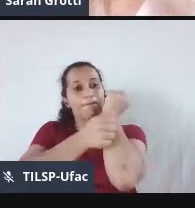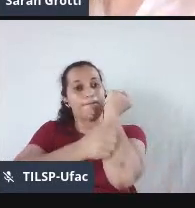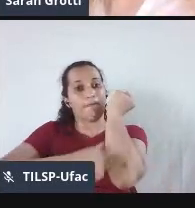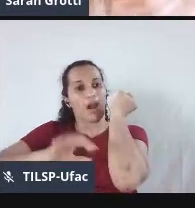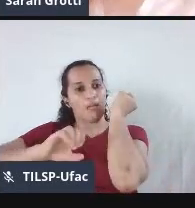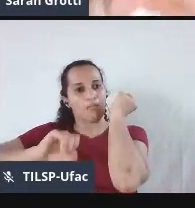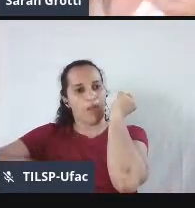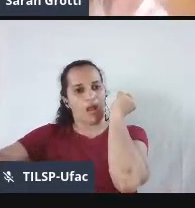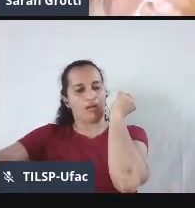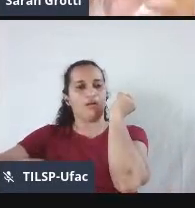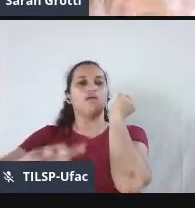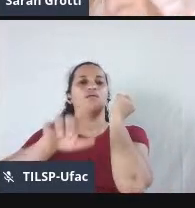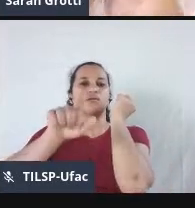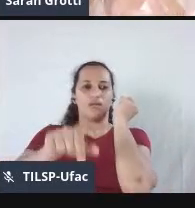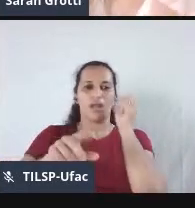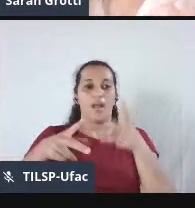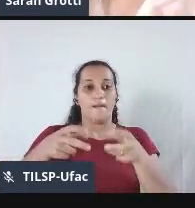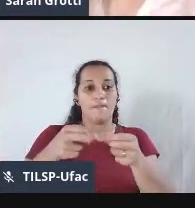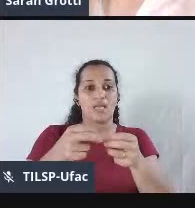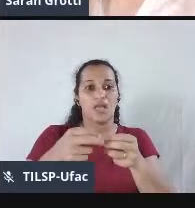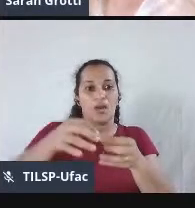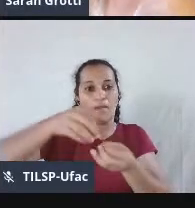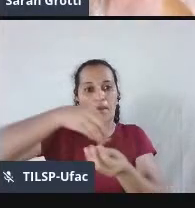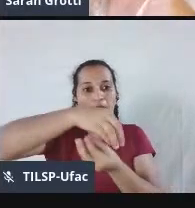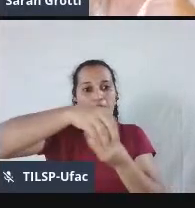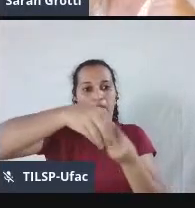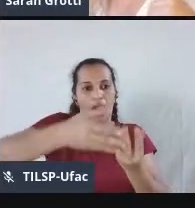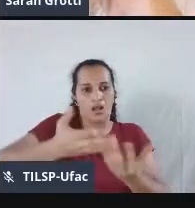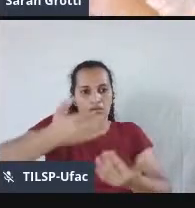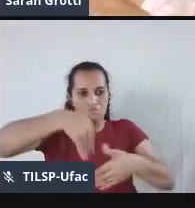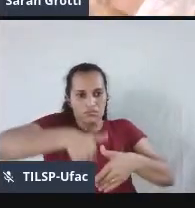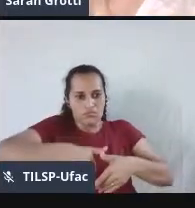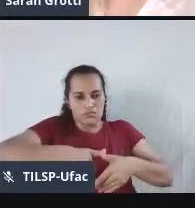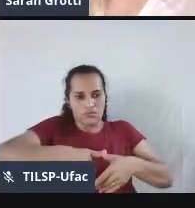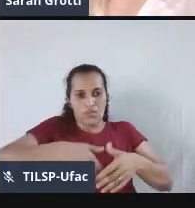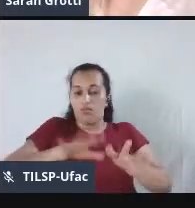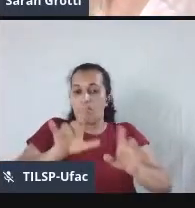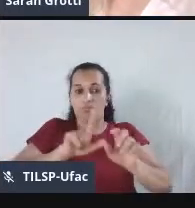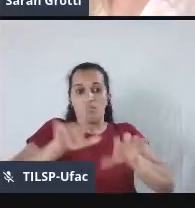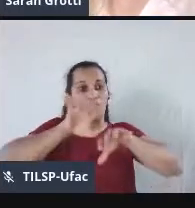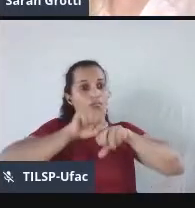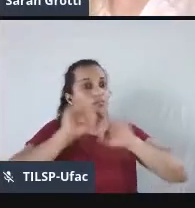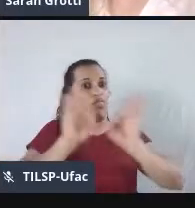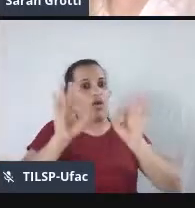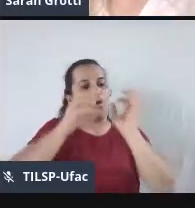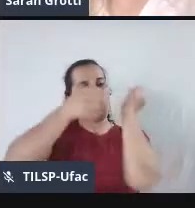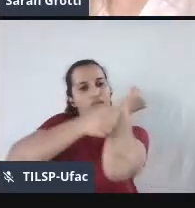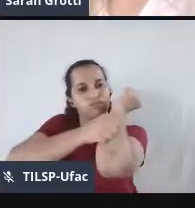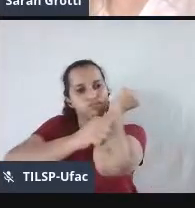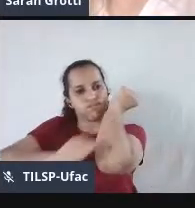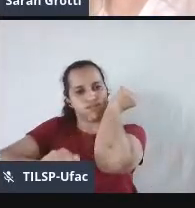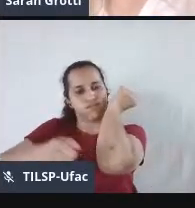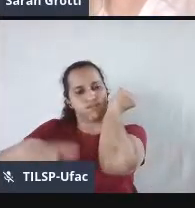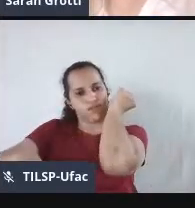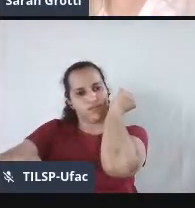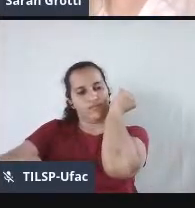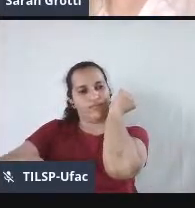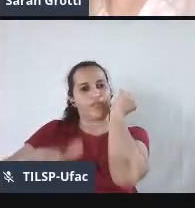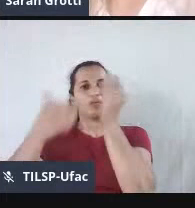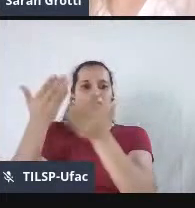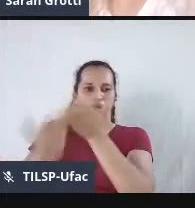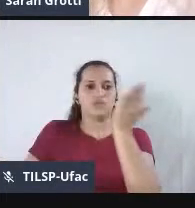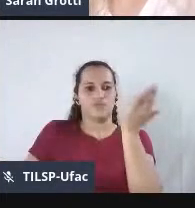Ou seja, as bactérias fermentam, produzem B12, mas a gente não absorve, vai tudo para as fezes.